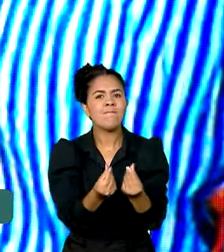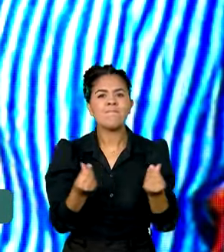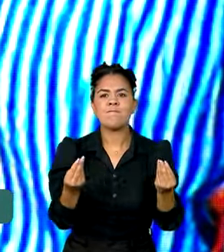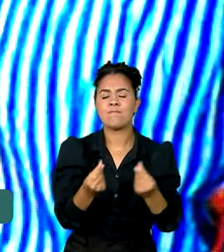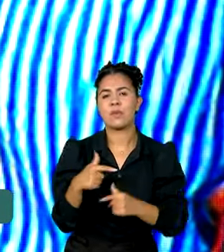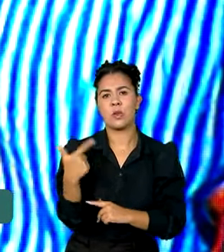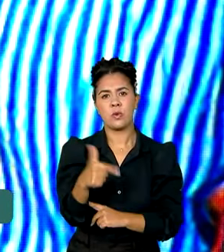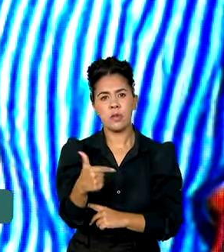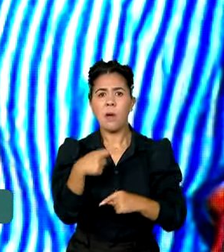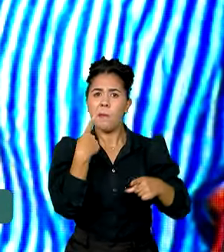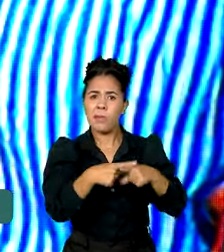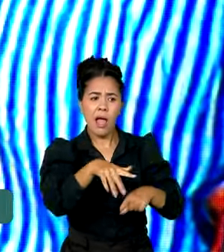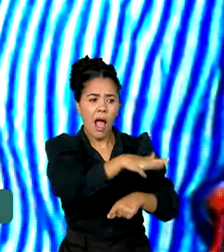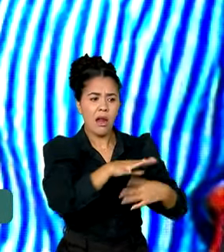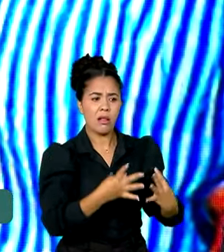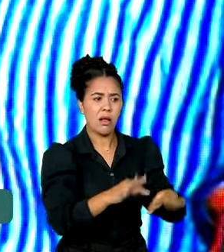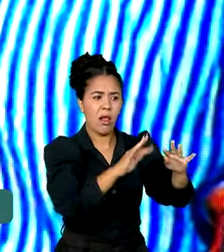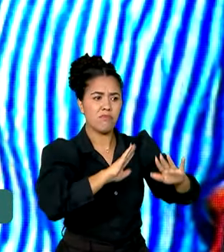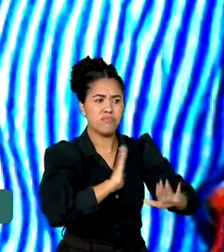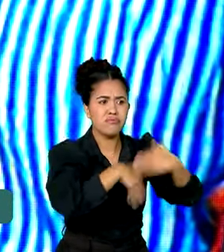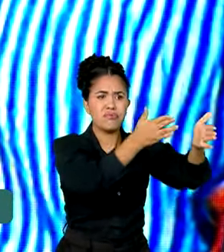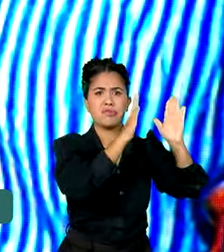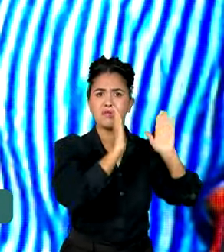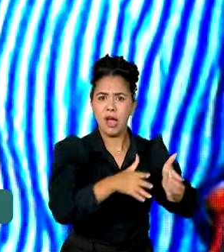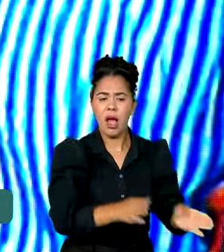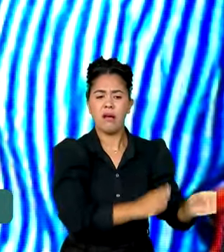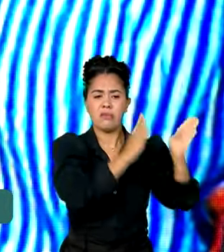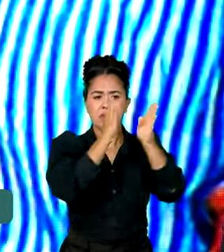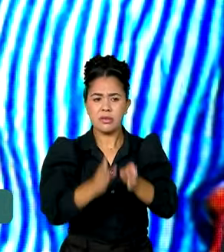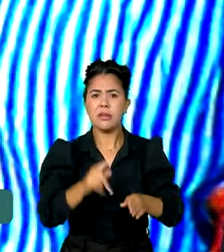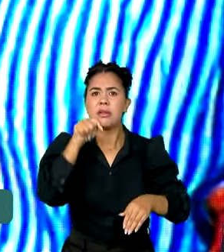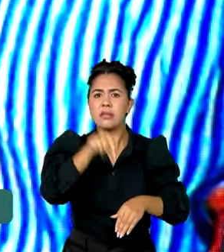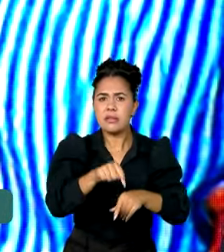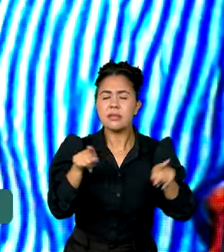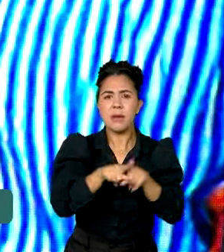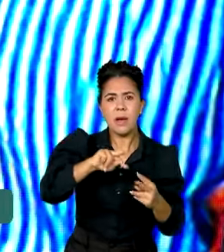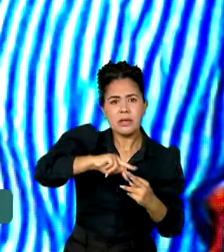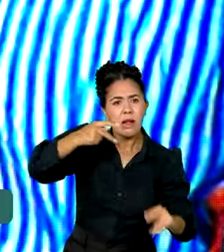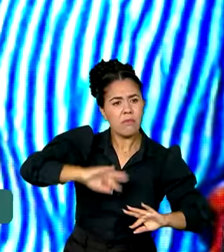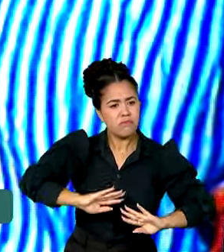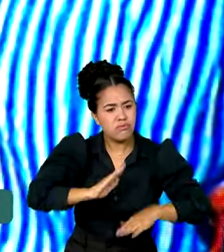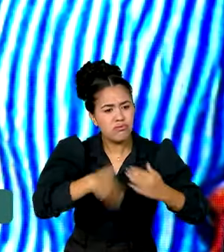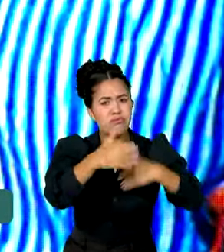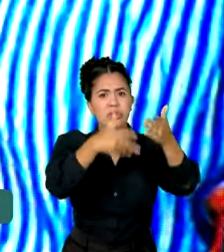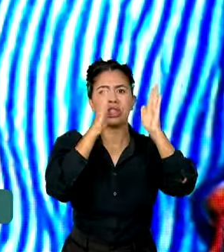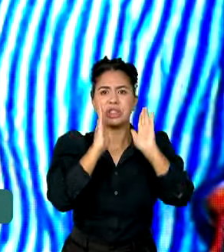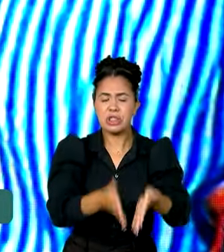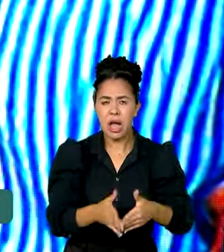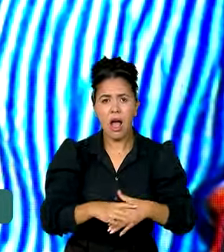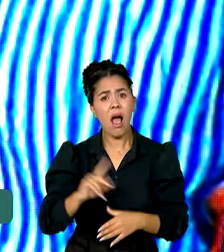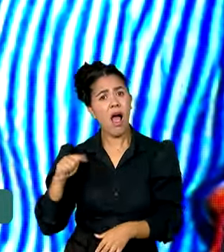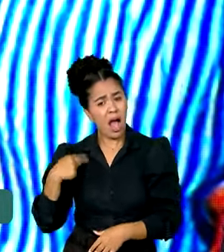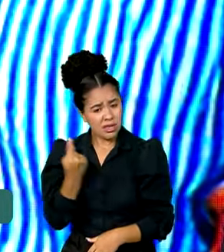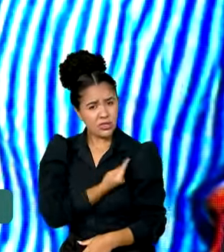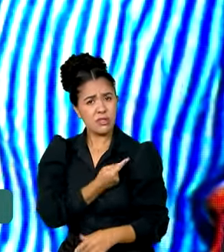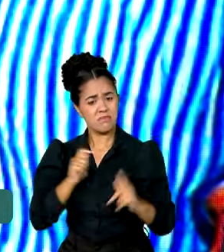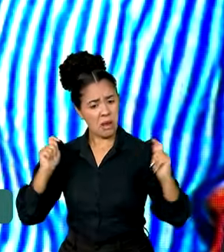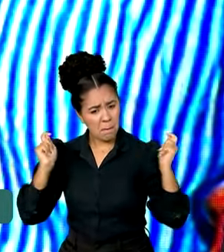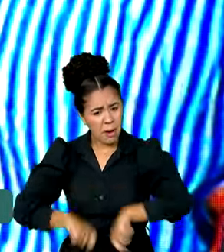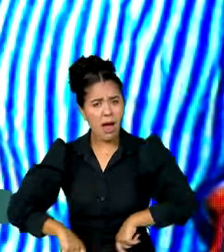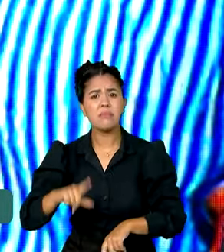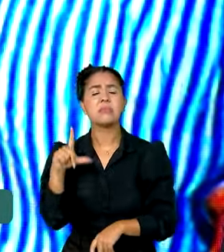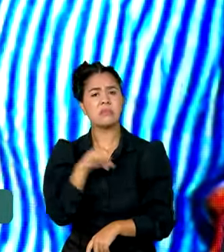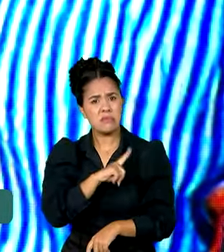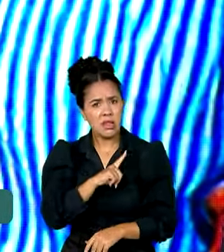avanço tecnológico com o avanço da genética a gente é capaz de produzir